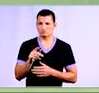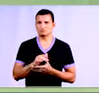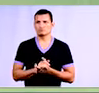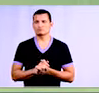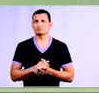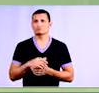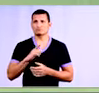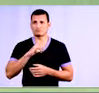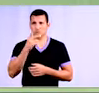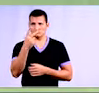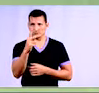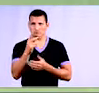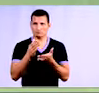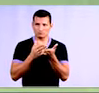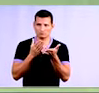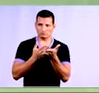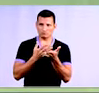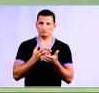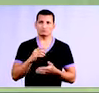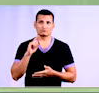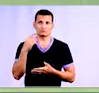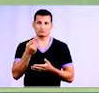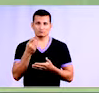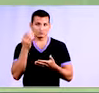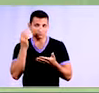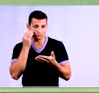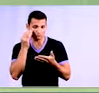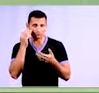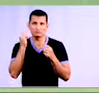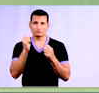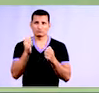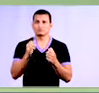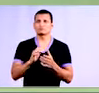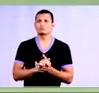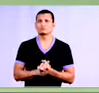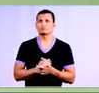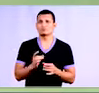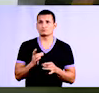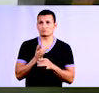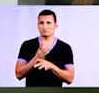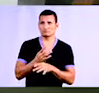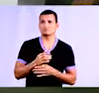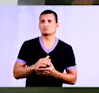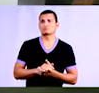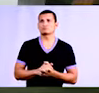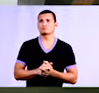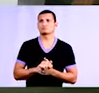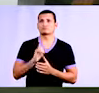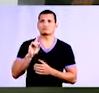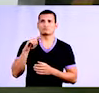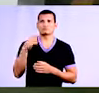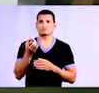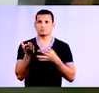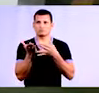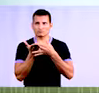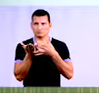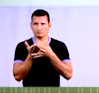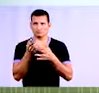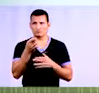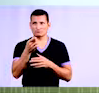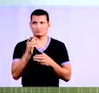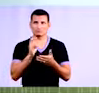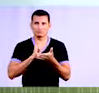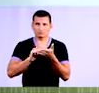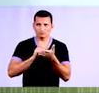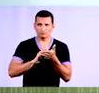teu material. Consulte. Vamos concluir essa primeira parte para que passamos aquele intervalo em que você vai